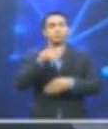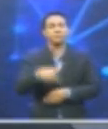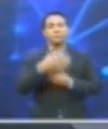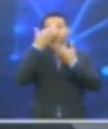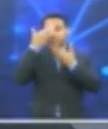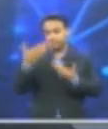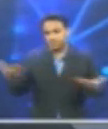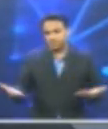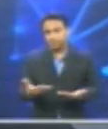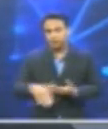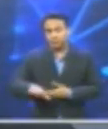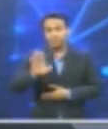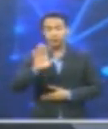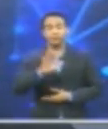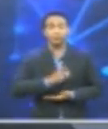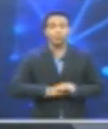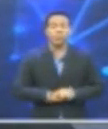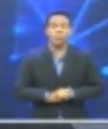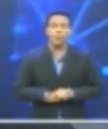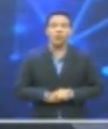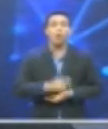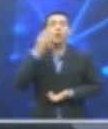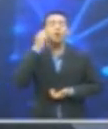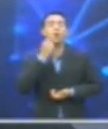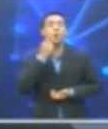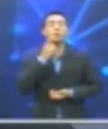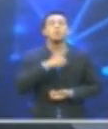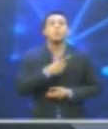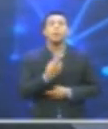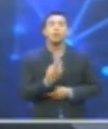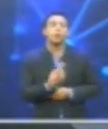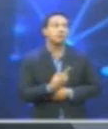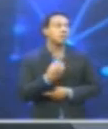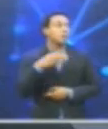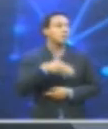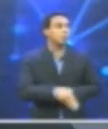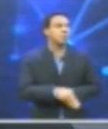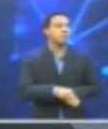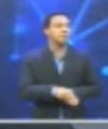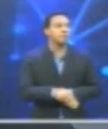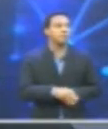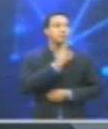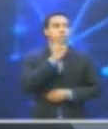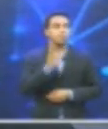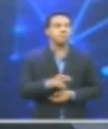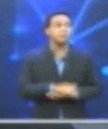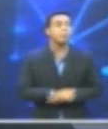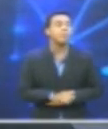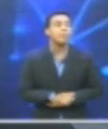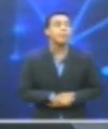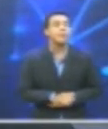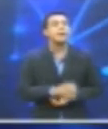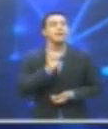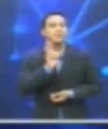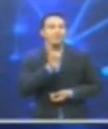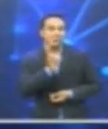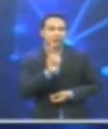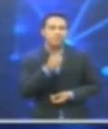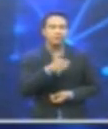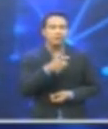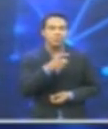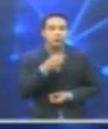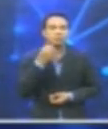candidato. Agora, o candidato Robson Faria tem um minuto de réplica. Ele sempre tem esse jogo de palavras,